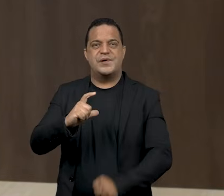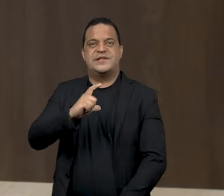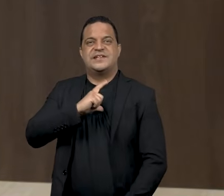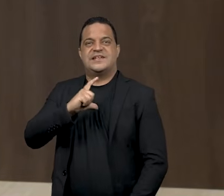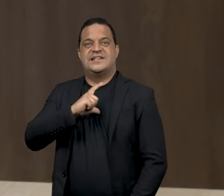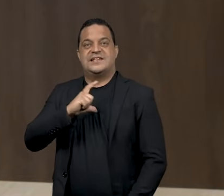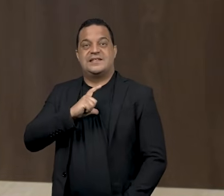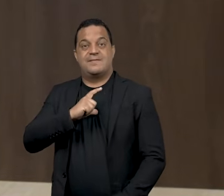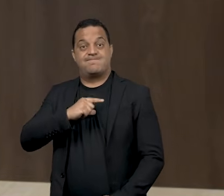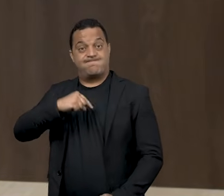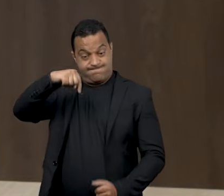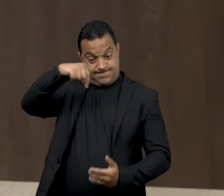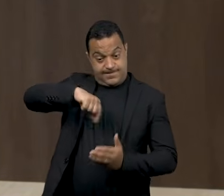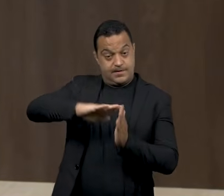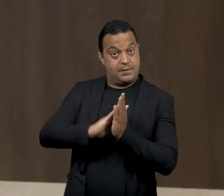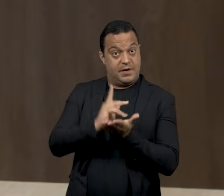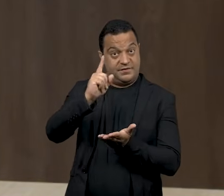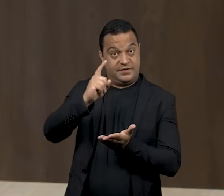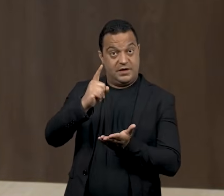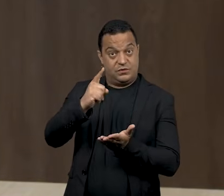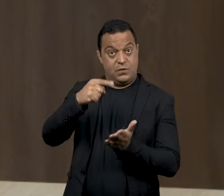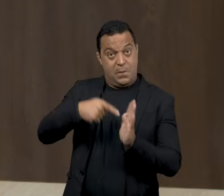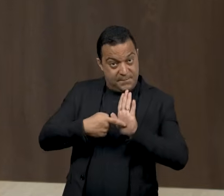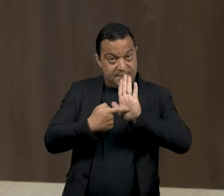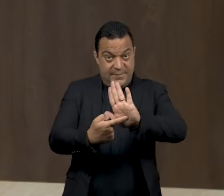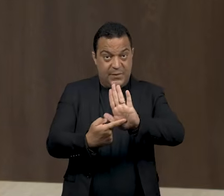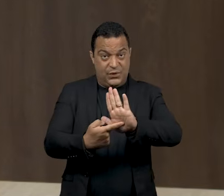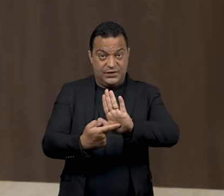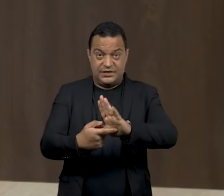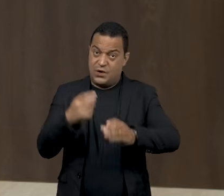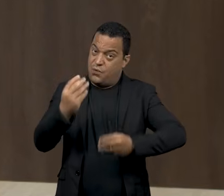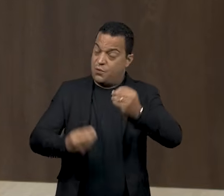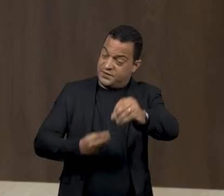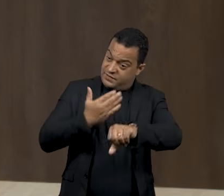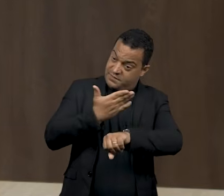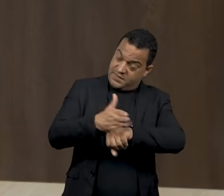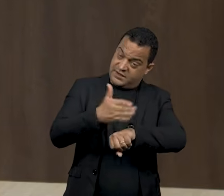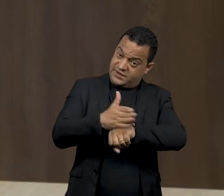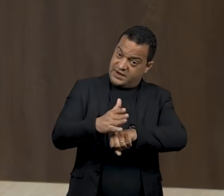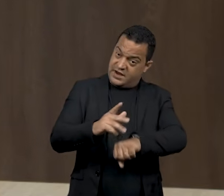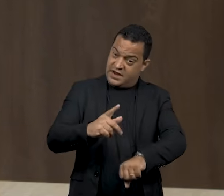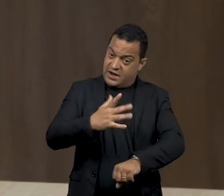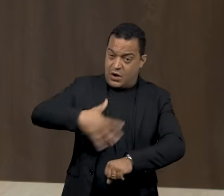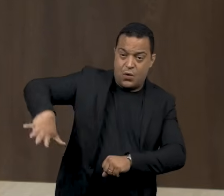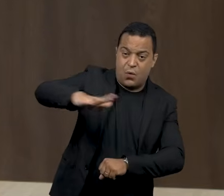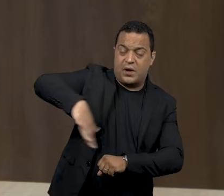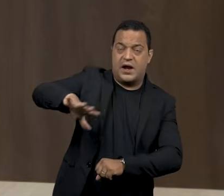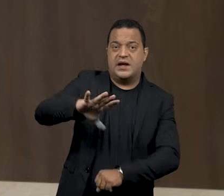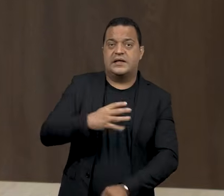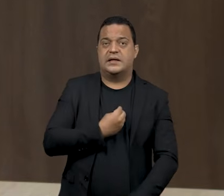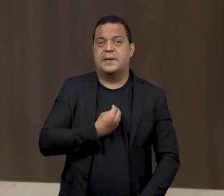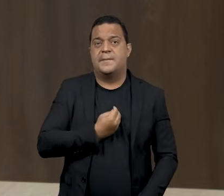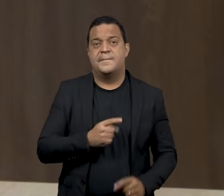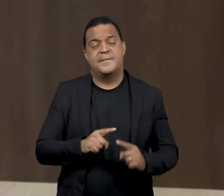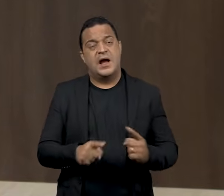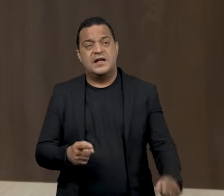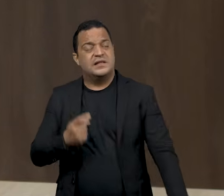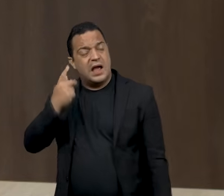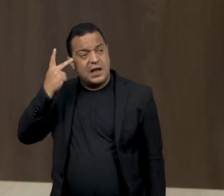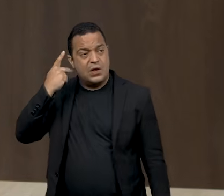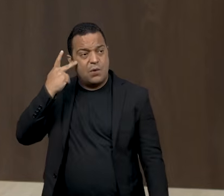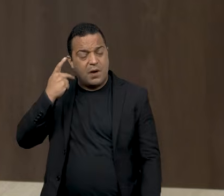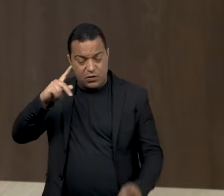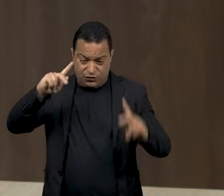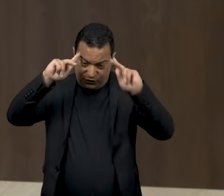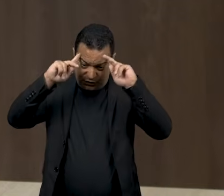humano. Ela está registrada, escrita na palavra de Deus para você aplicar em todas as áreas da sua vida. Mas